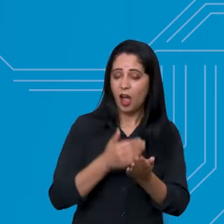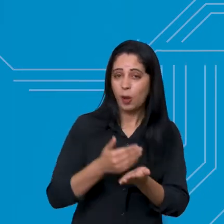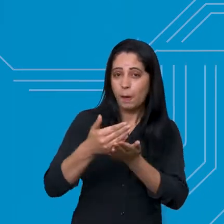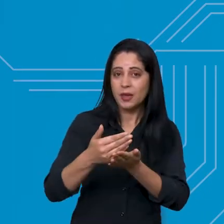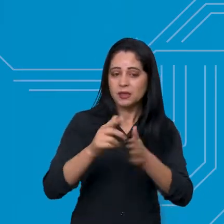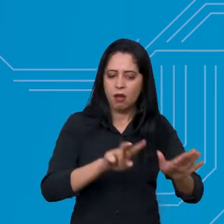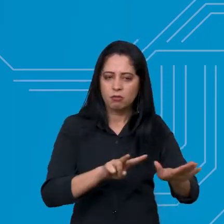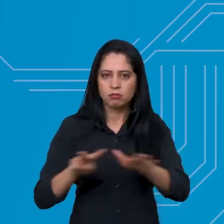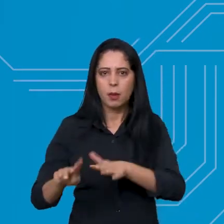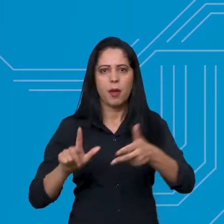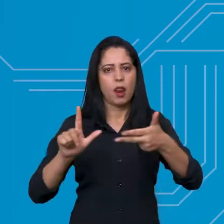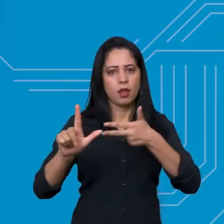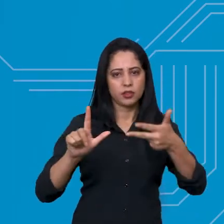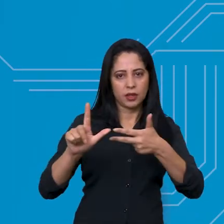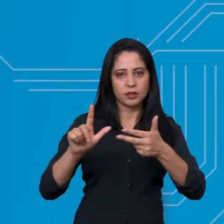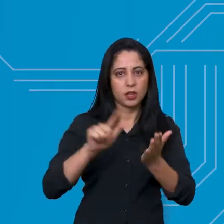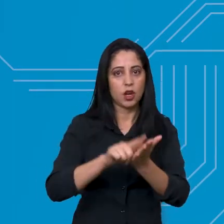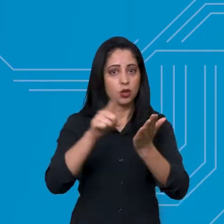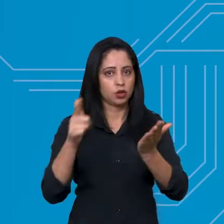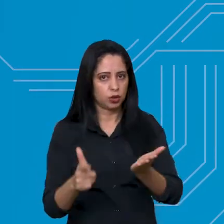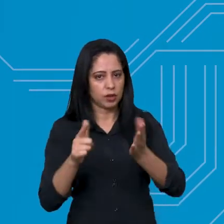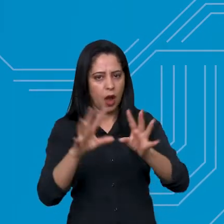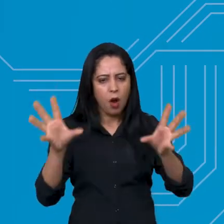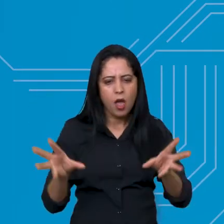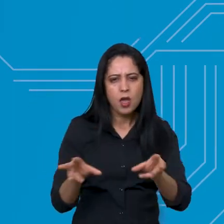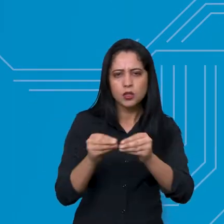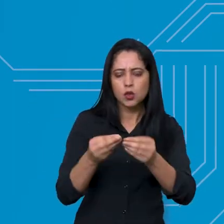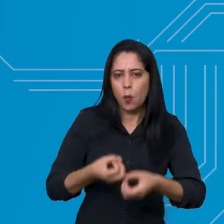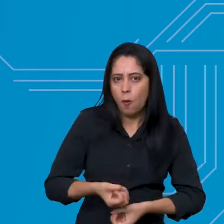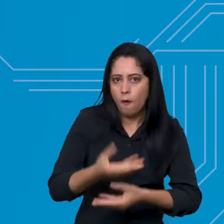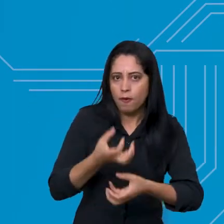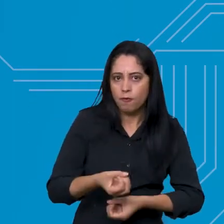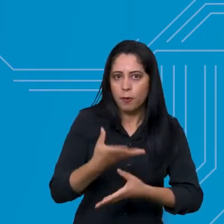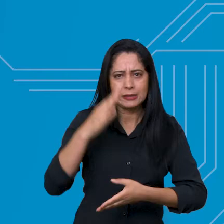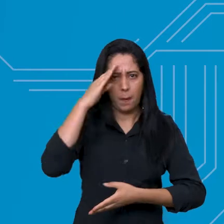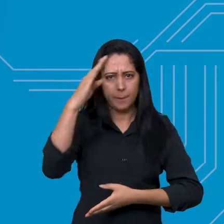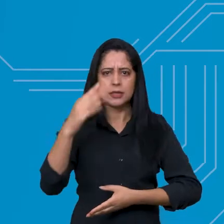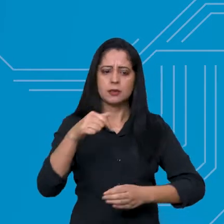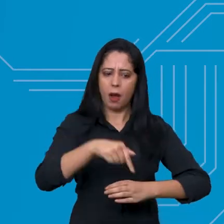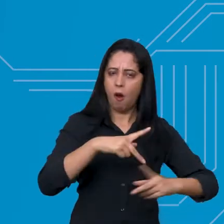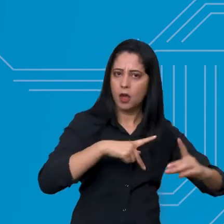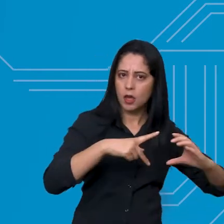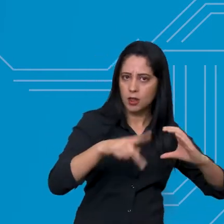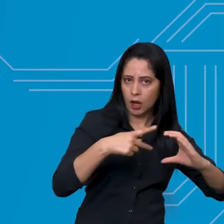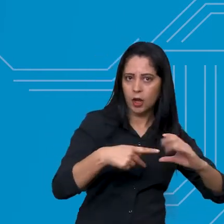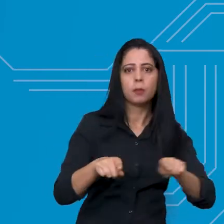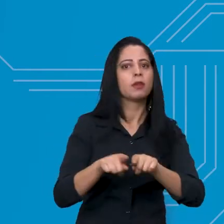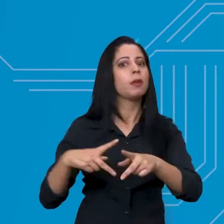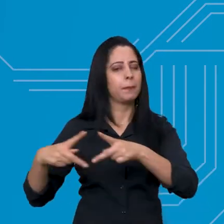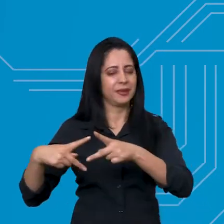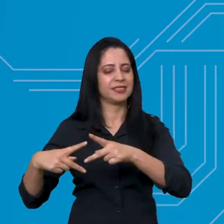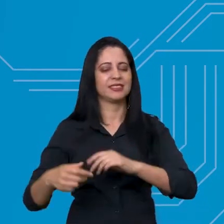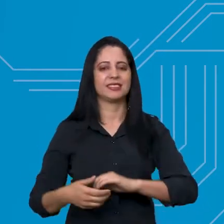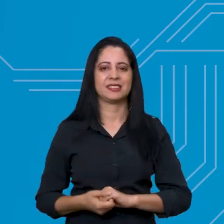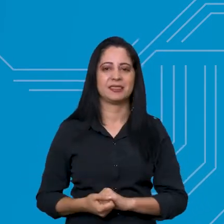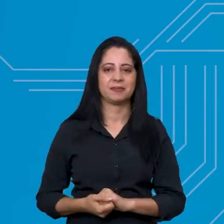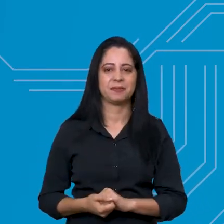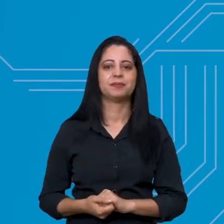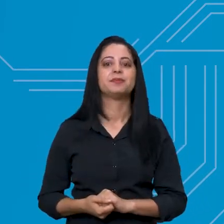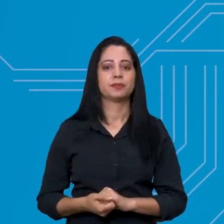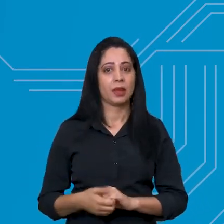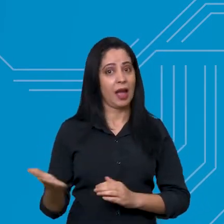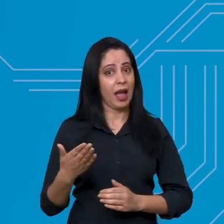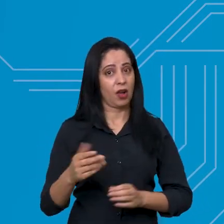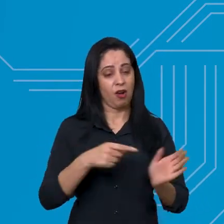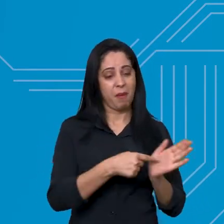Olá, está no ar o Semana Legislativa, nosso telejornal com os resumos das principais notícias que marcaram a semana na Câmara e